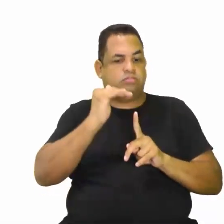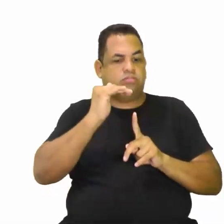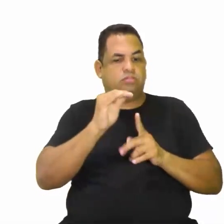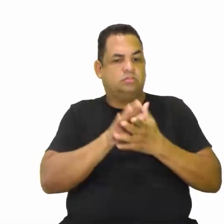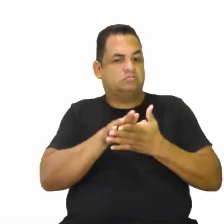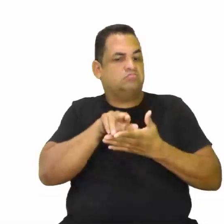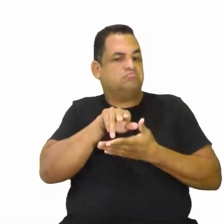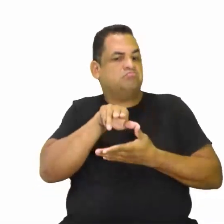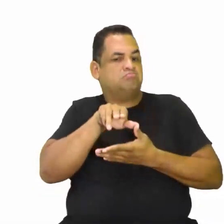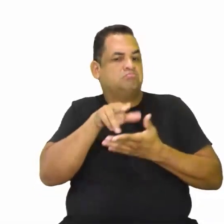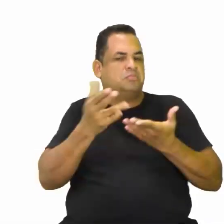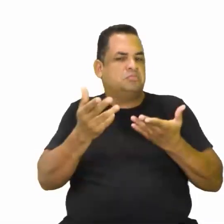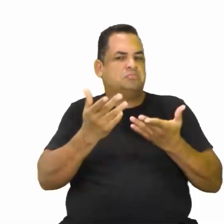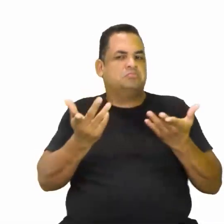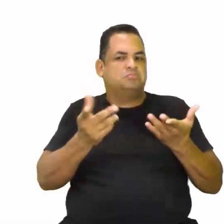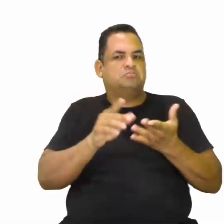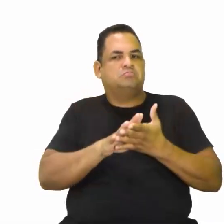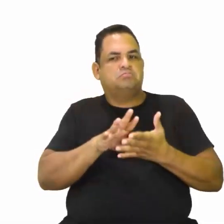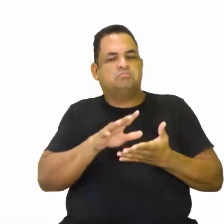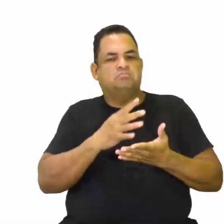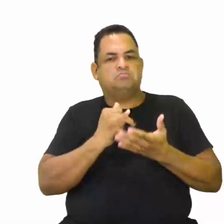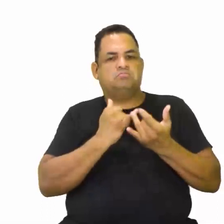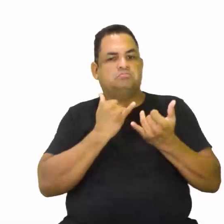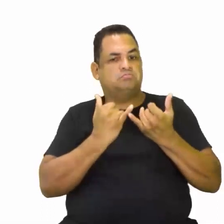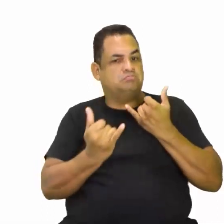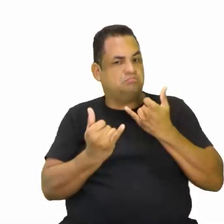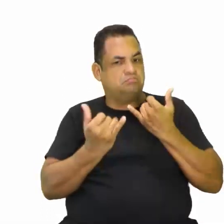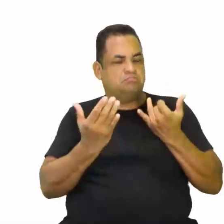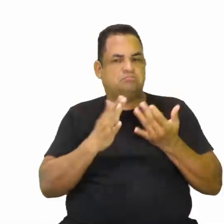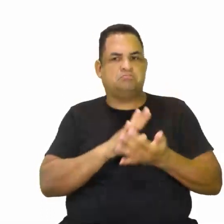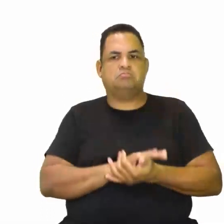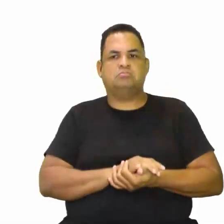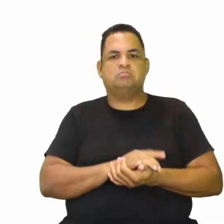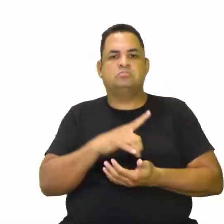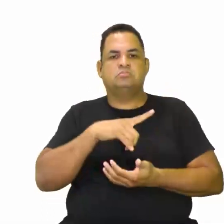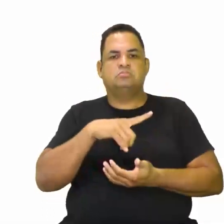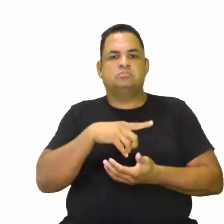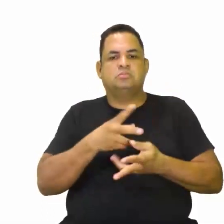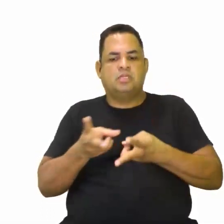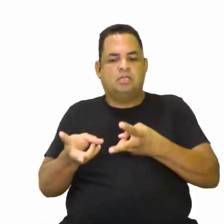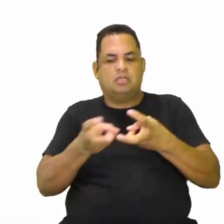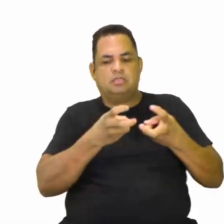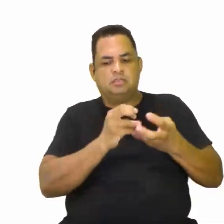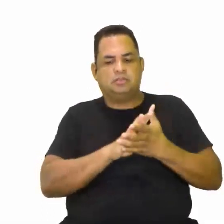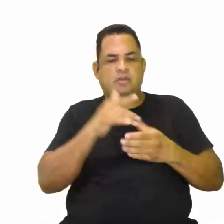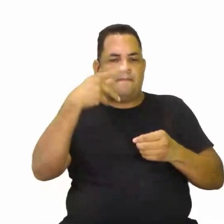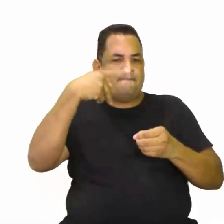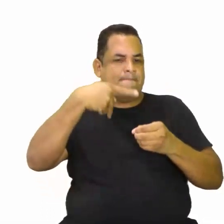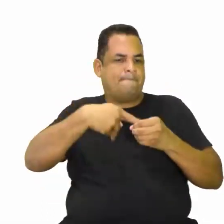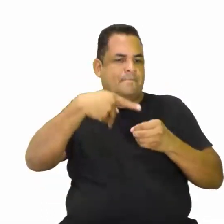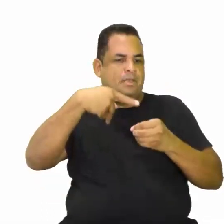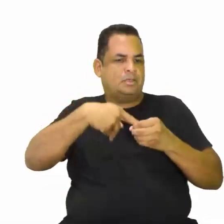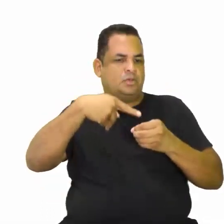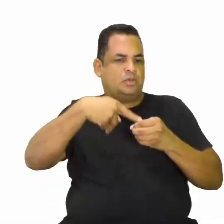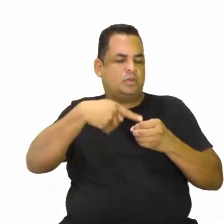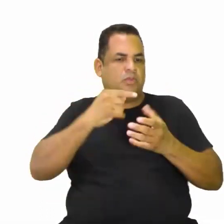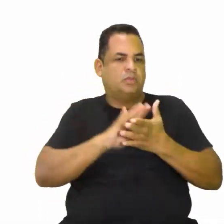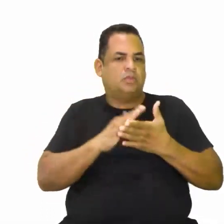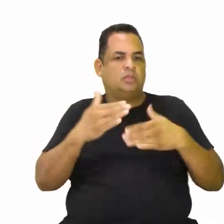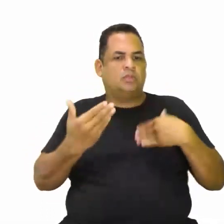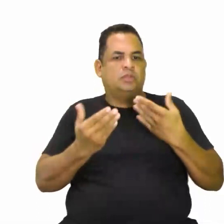quer dizer, você tem aqui a extração do petróleo, você tem o forno de aquecimento e